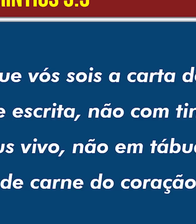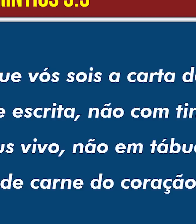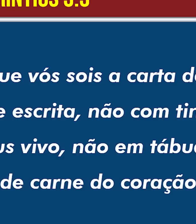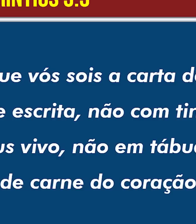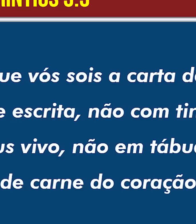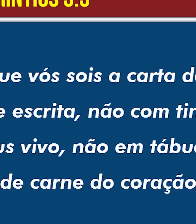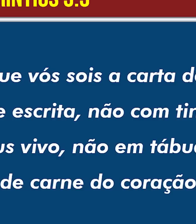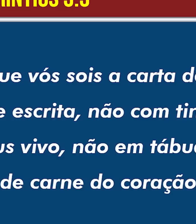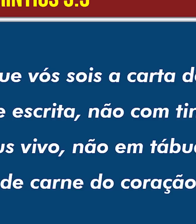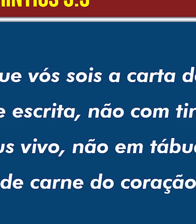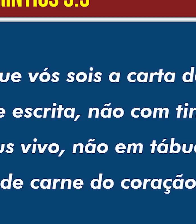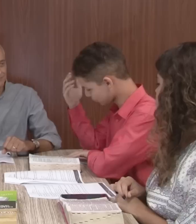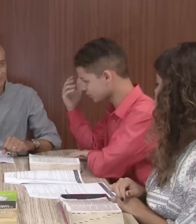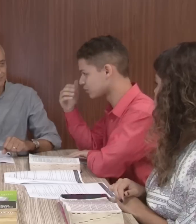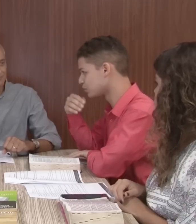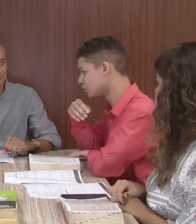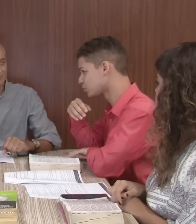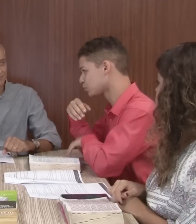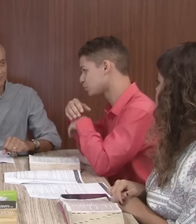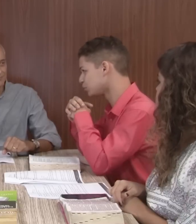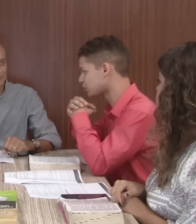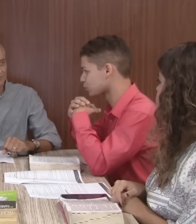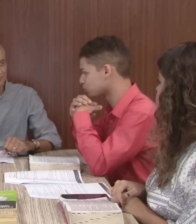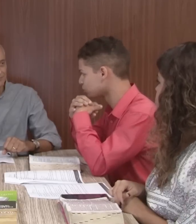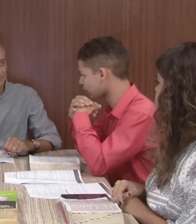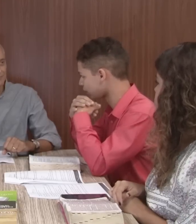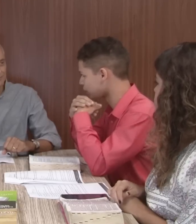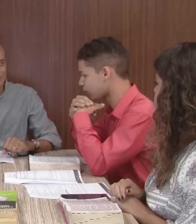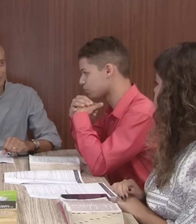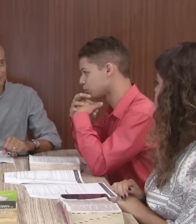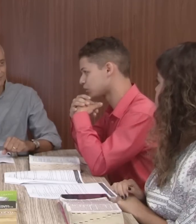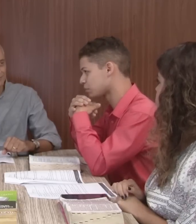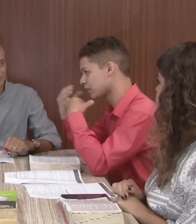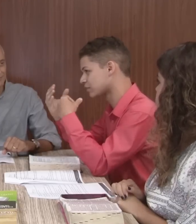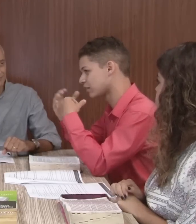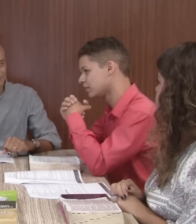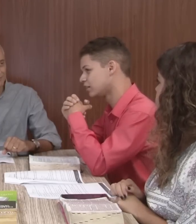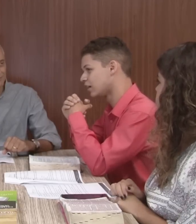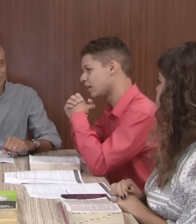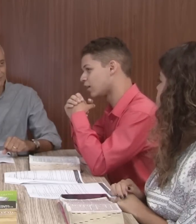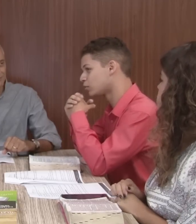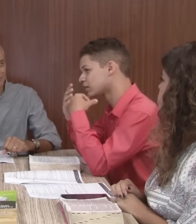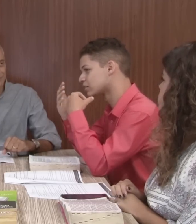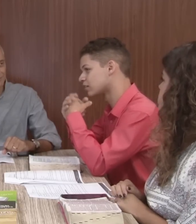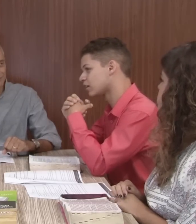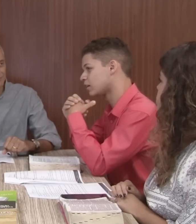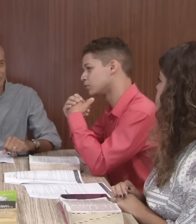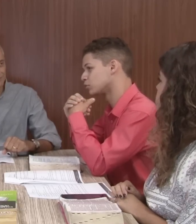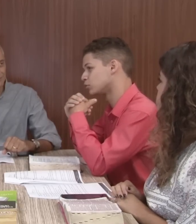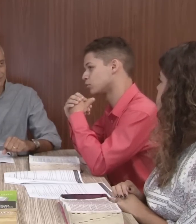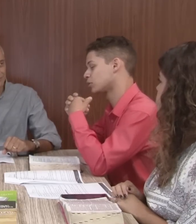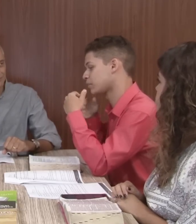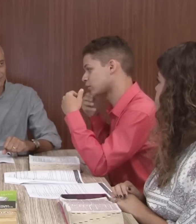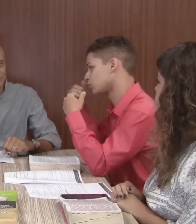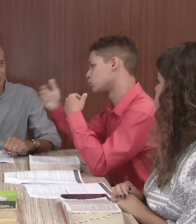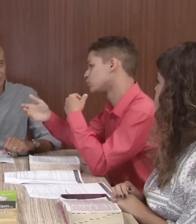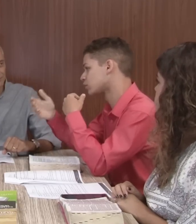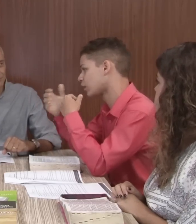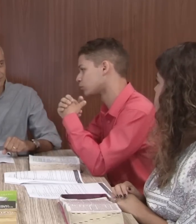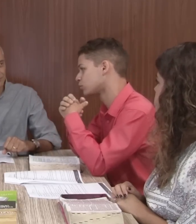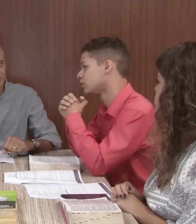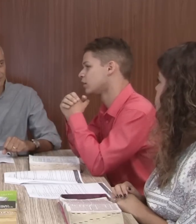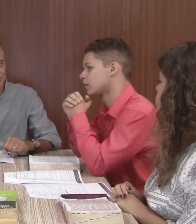tábuas de carne do coração. Ou seja, esse mesmo Espírito que ajudou Israel a alcançar a bênção do Senhor, ultrapassar